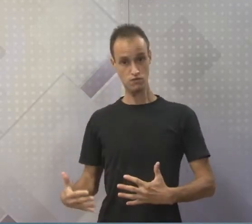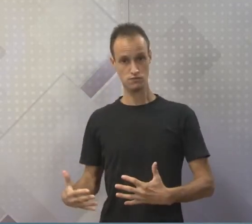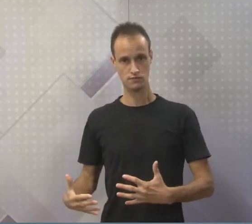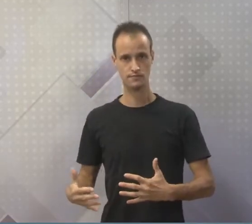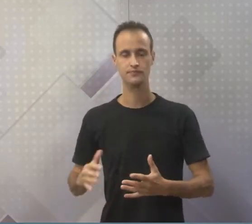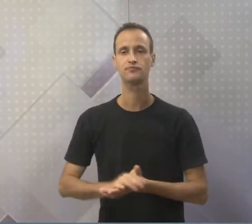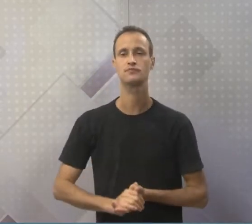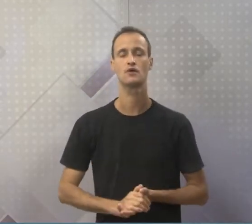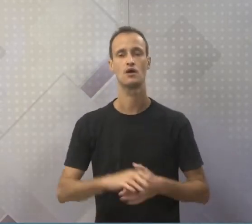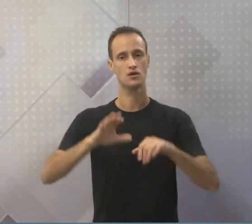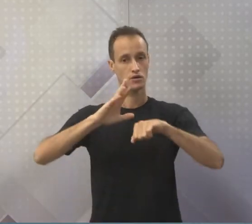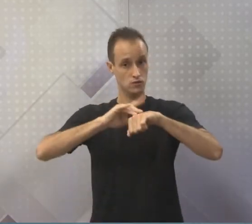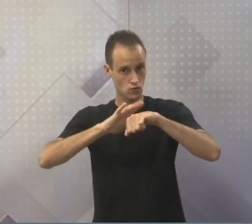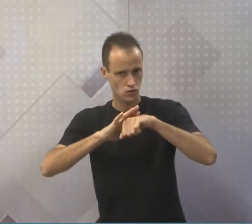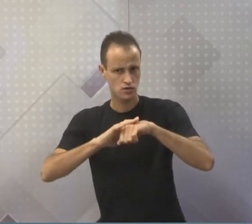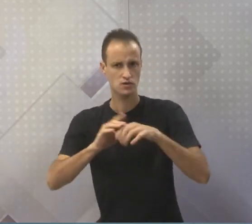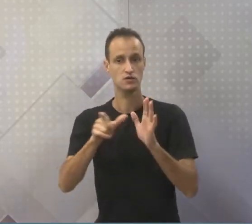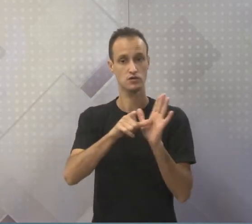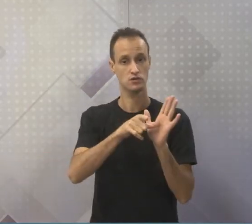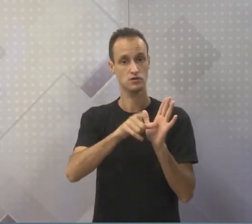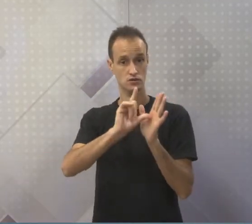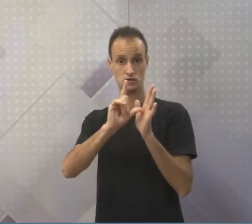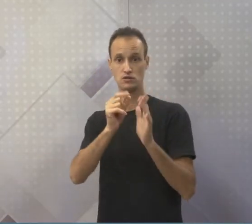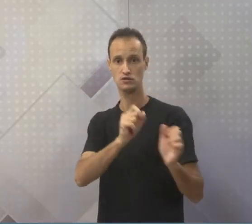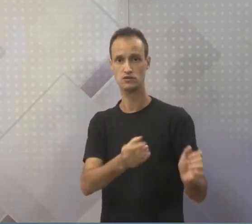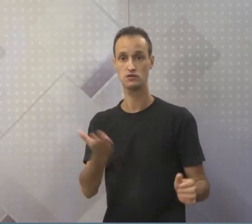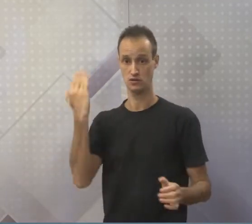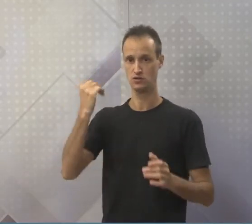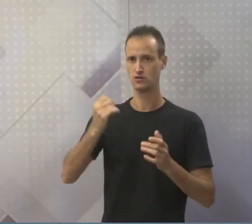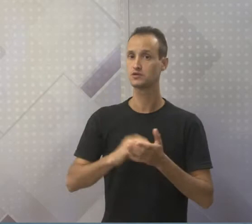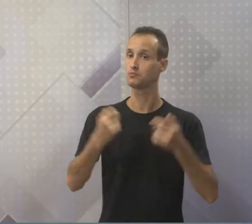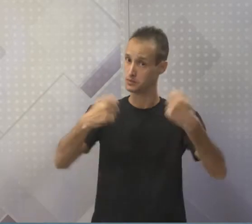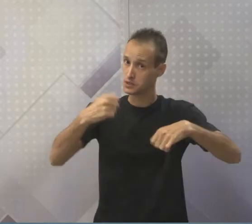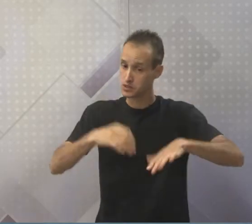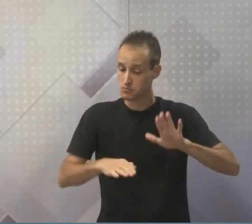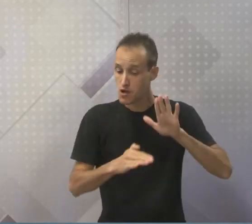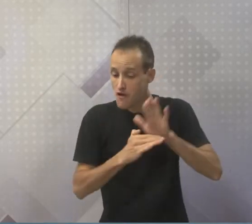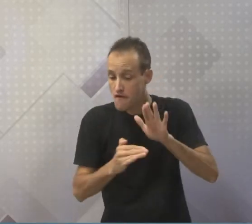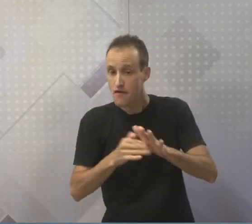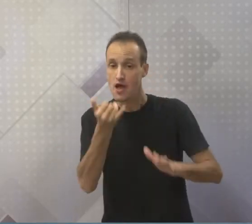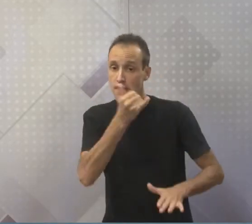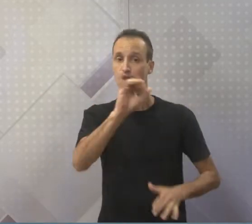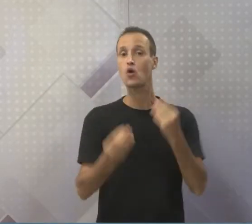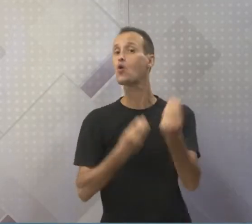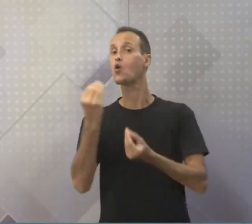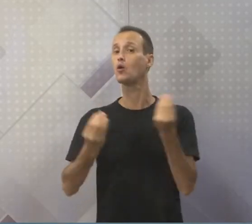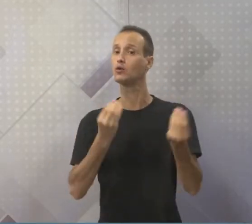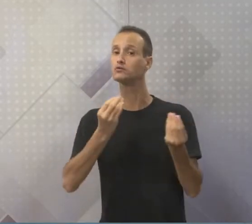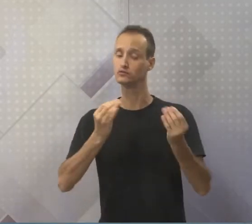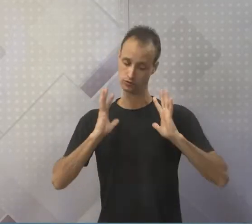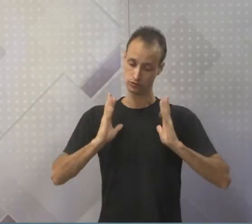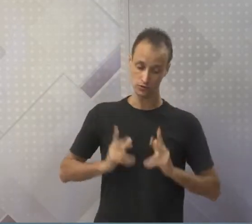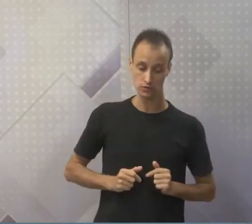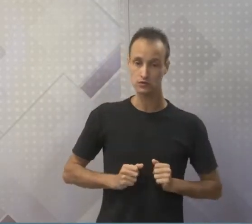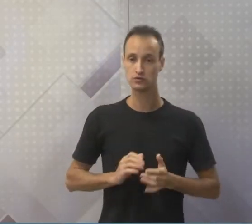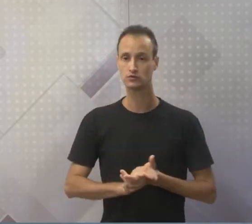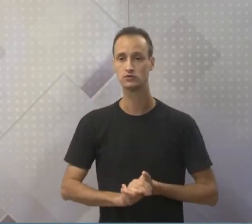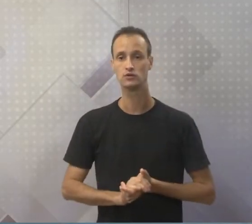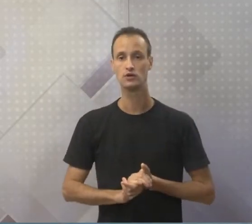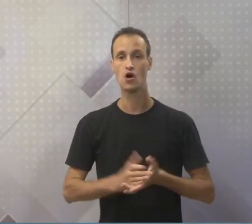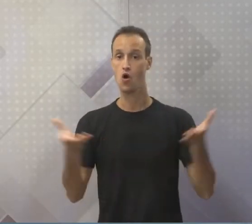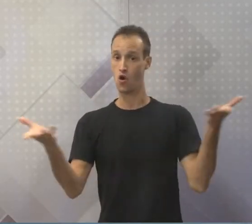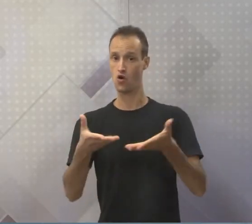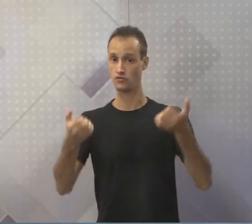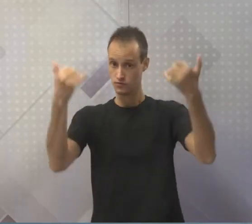passada, as questões de higiene são fundamentais para prevenir. Tu lembra disso? Pois é, hoje a gente vai falar